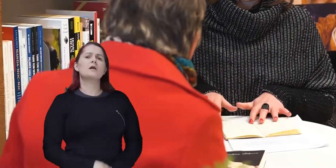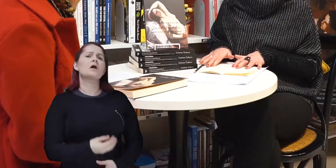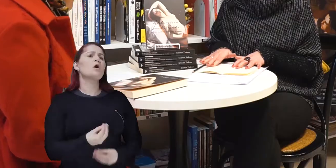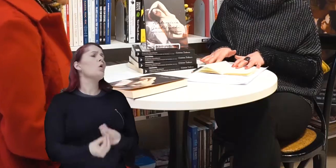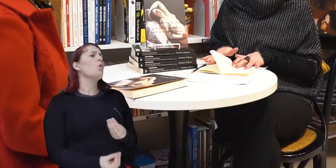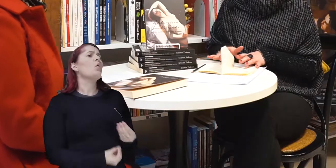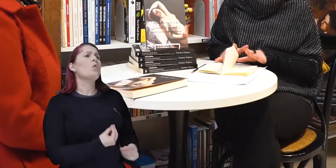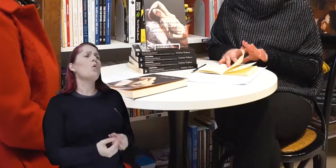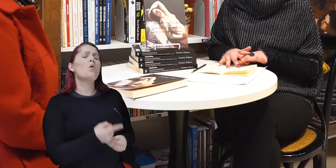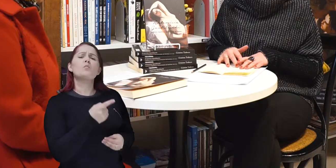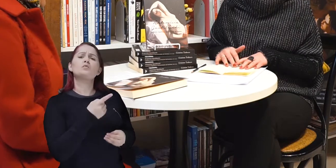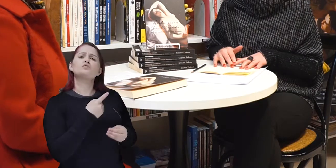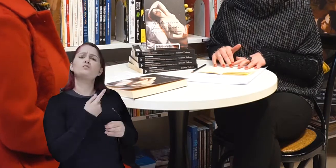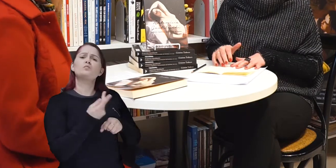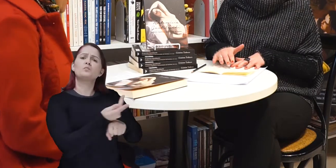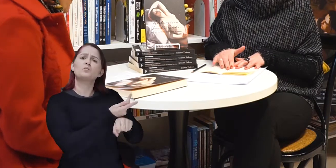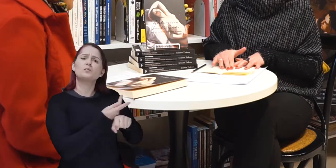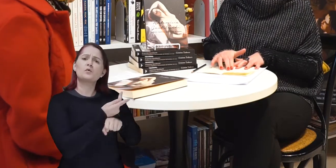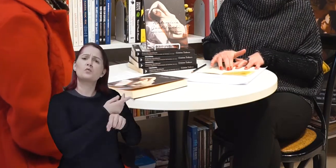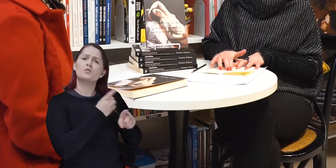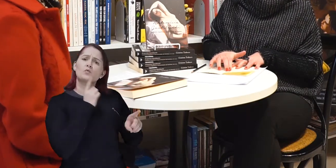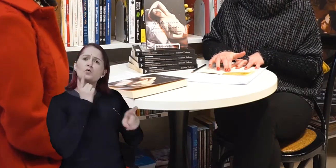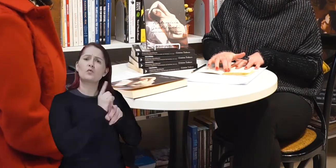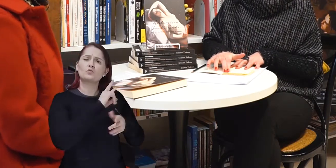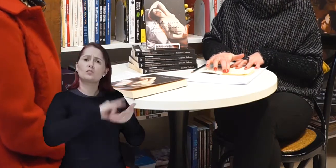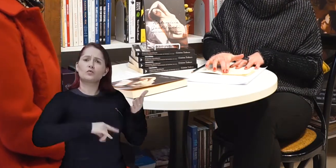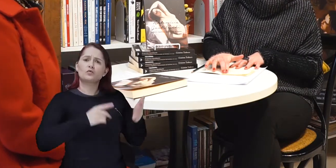E como é que você procurou e acessou esses